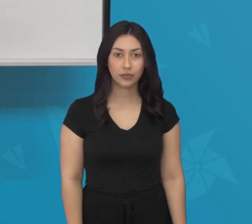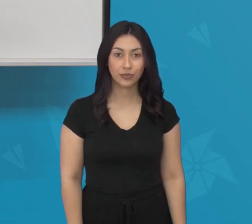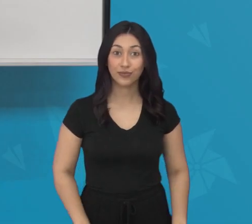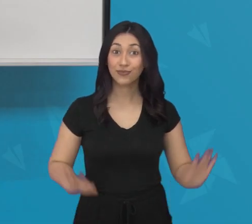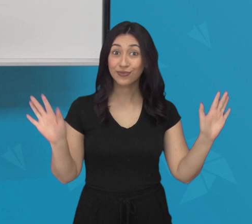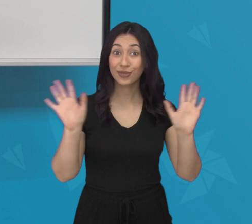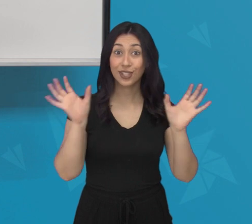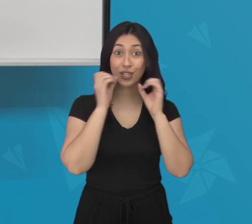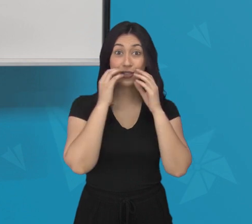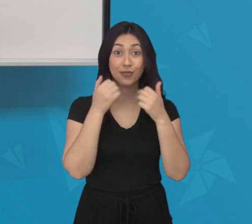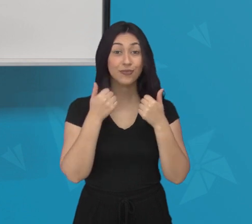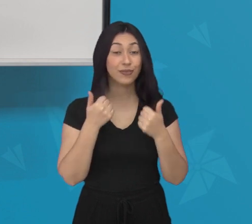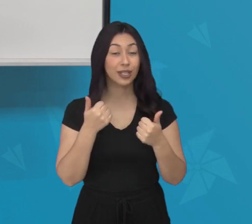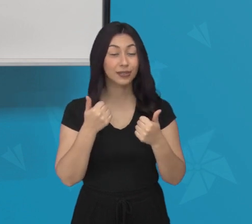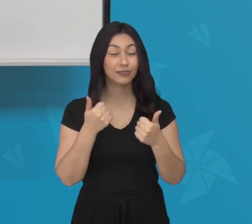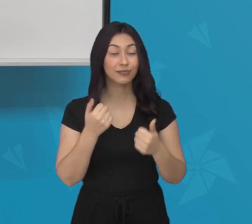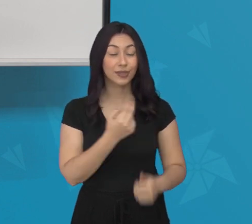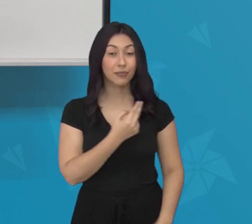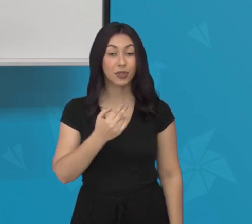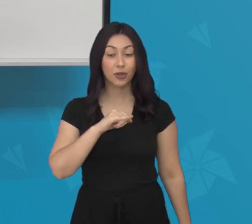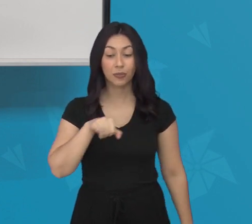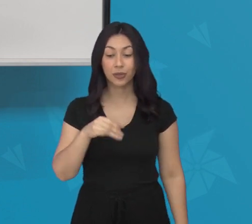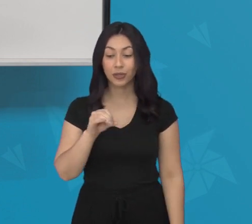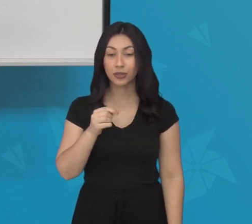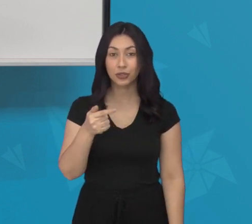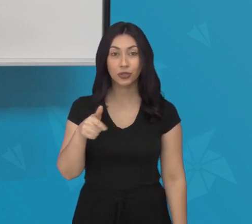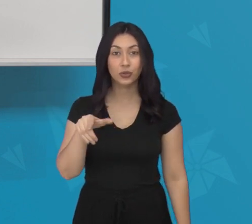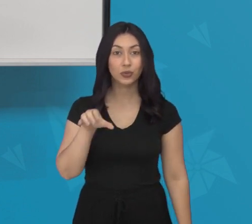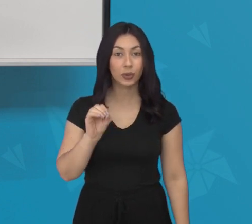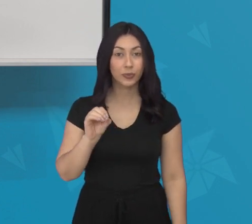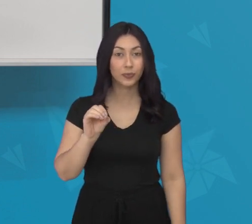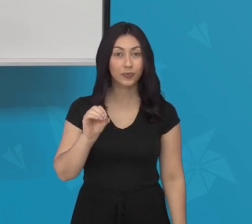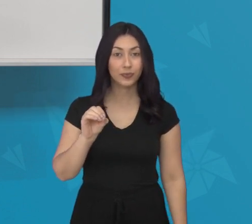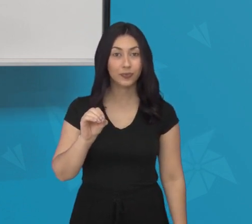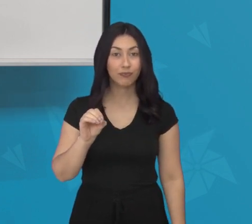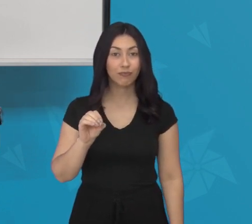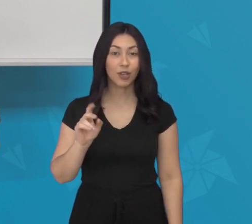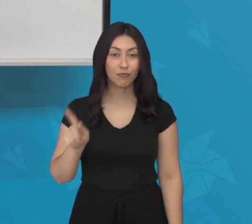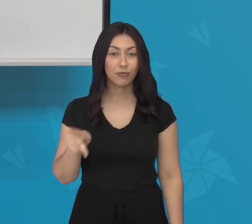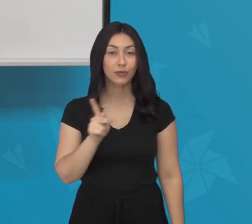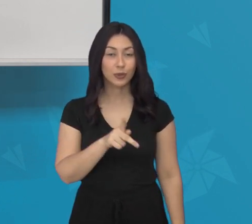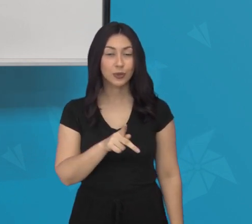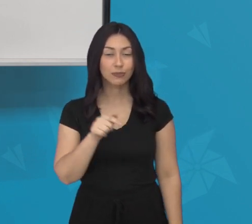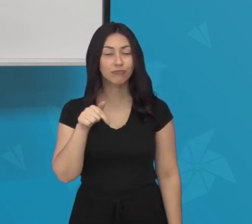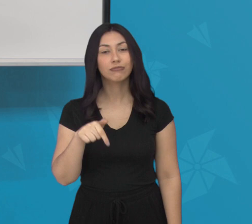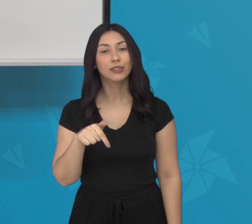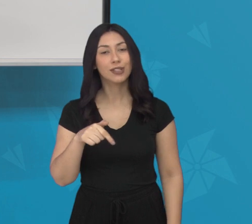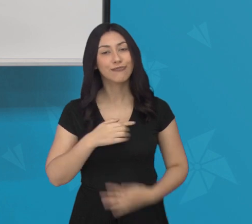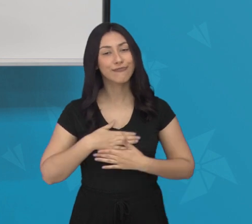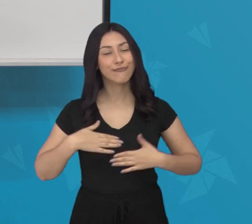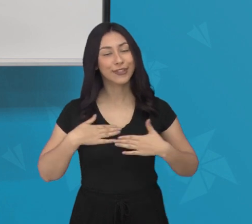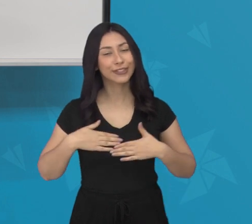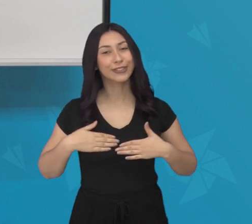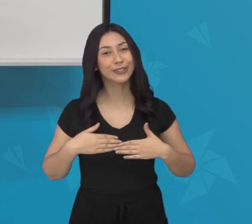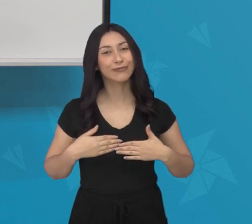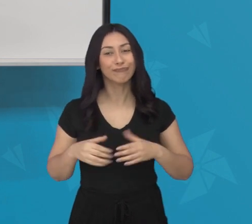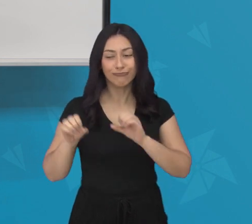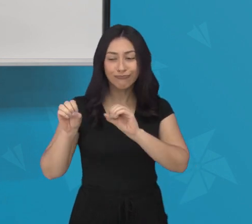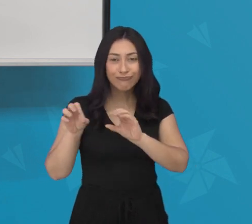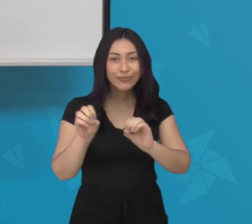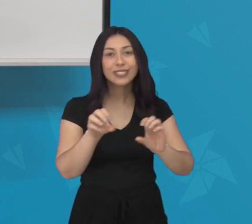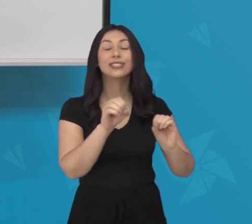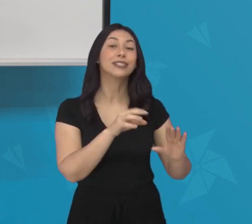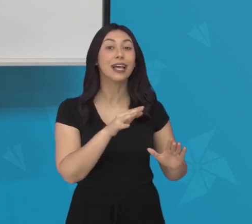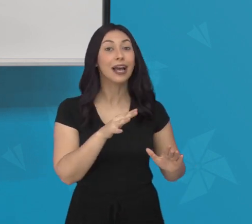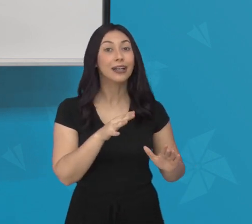Fala pessoal, beleza? Professor João Marcos do Educasd. Tem sido um prazer trabalhar aqui com vocês. Nossas aulas estão